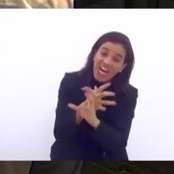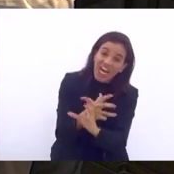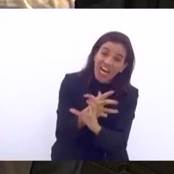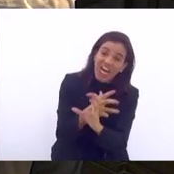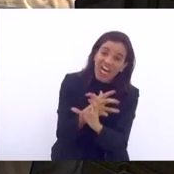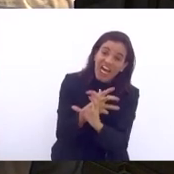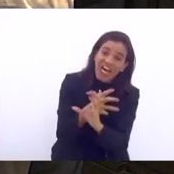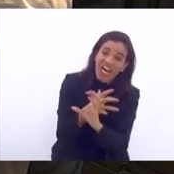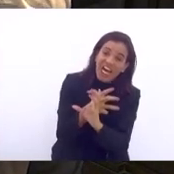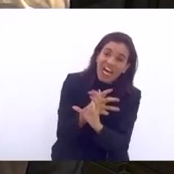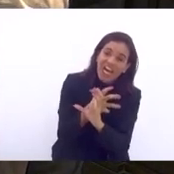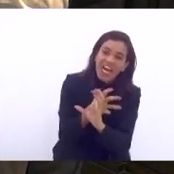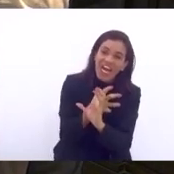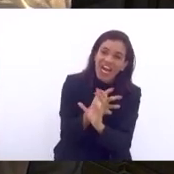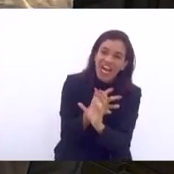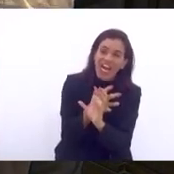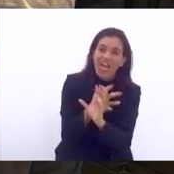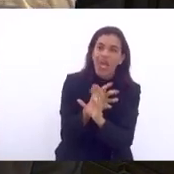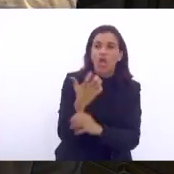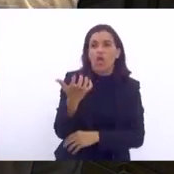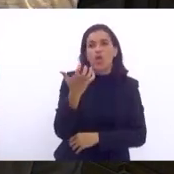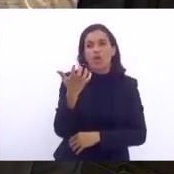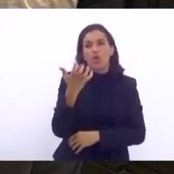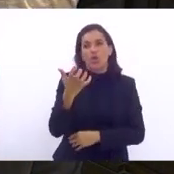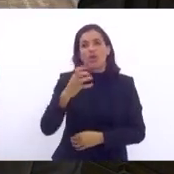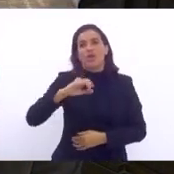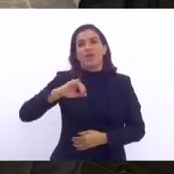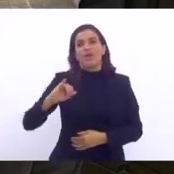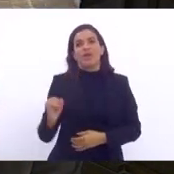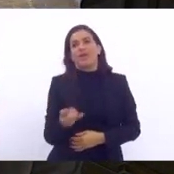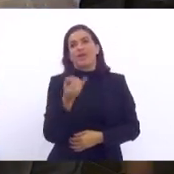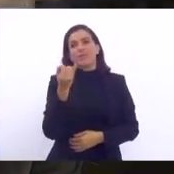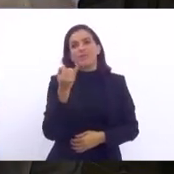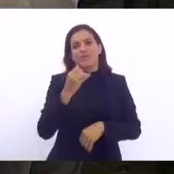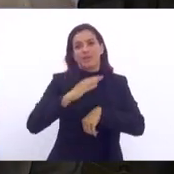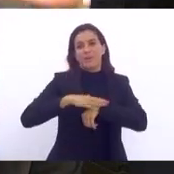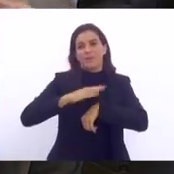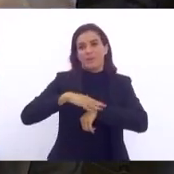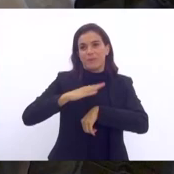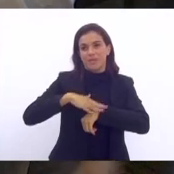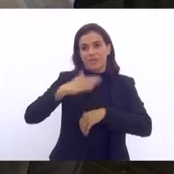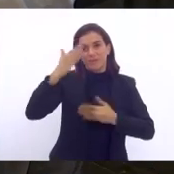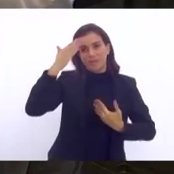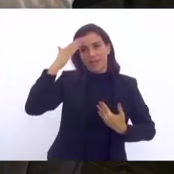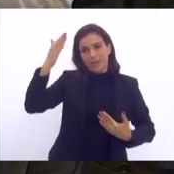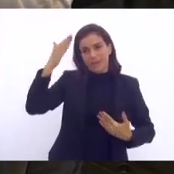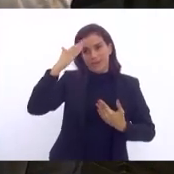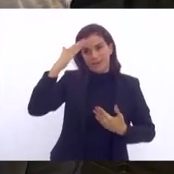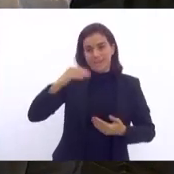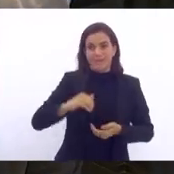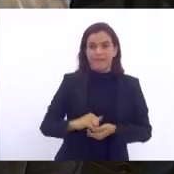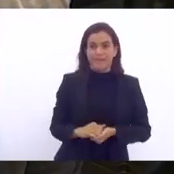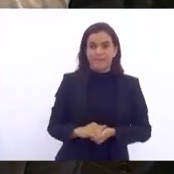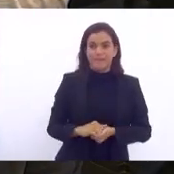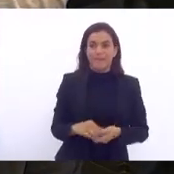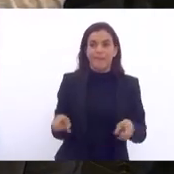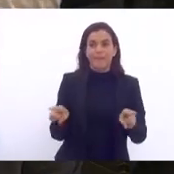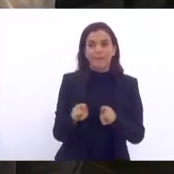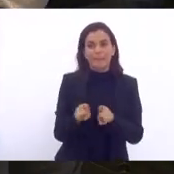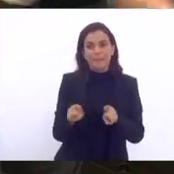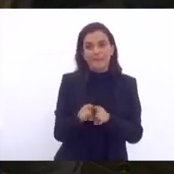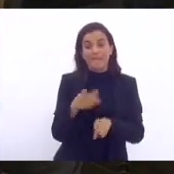aproveitar esse momento realmente para agradecer. E falar de toda a minha surpresa, né, que no meu primeiro